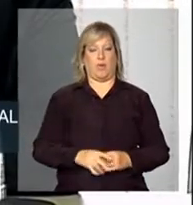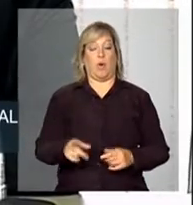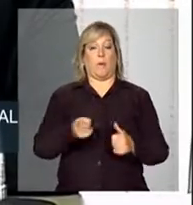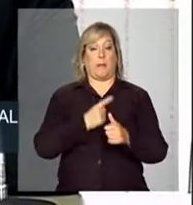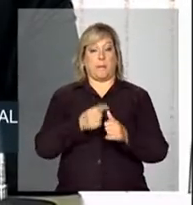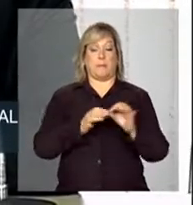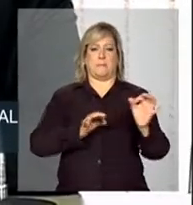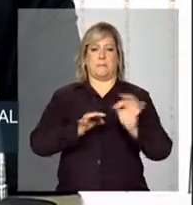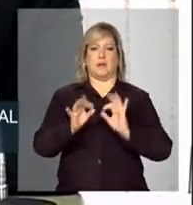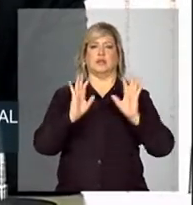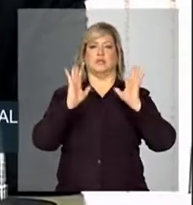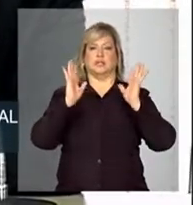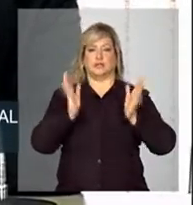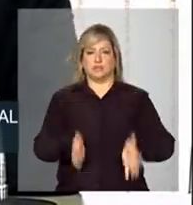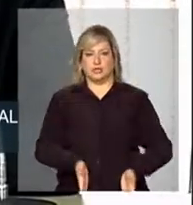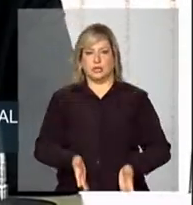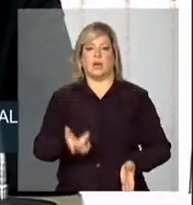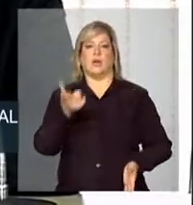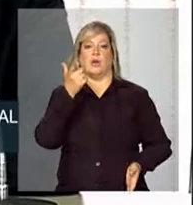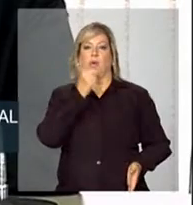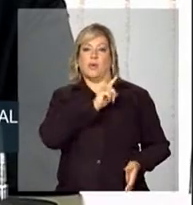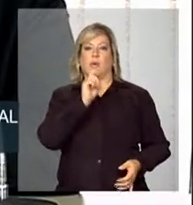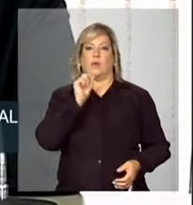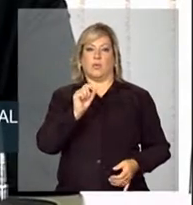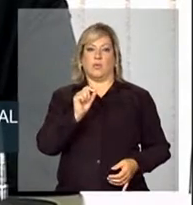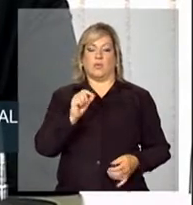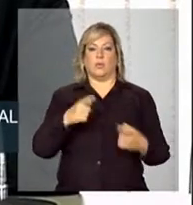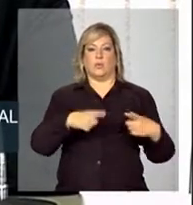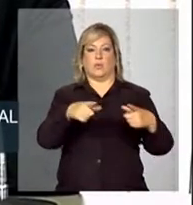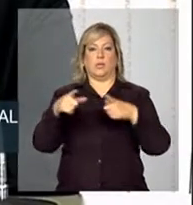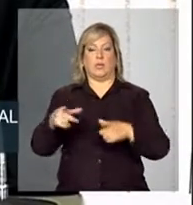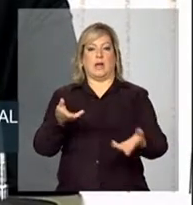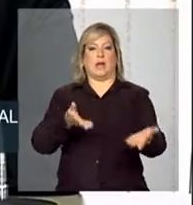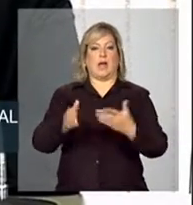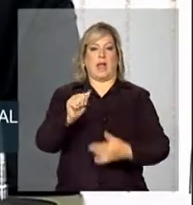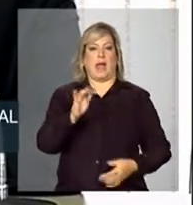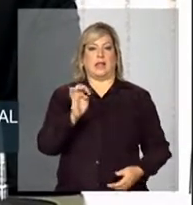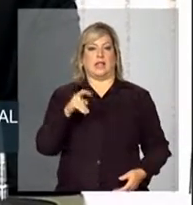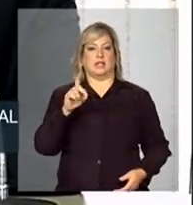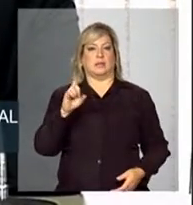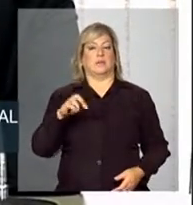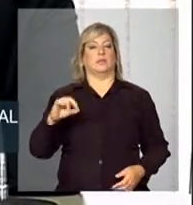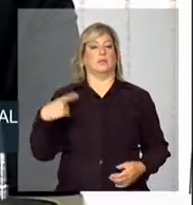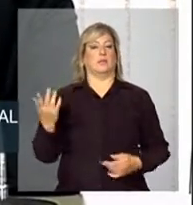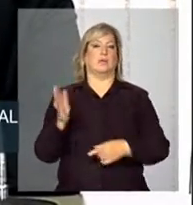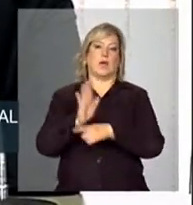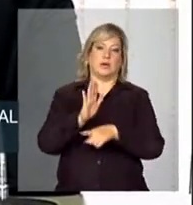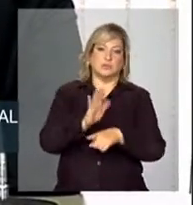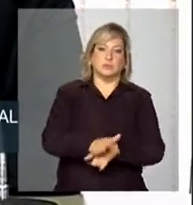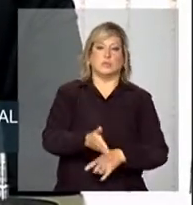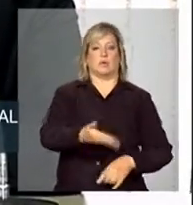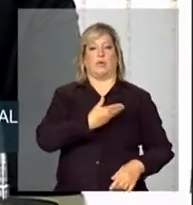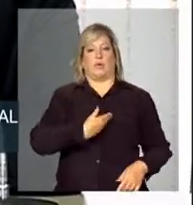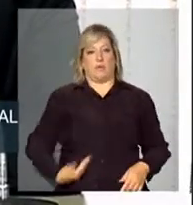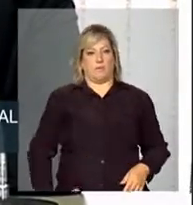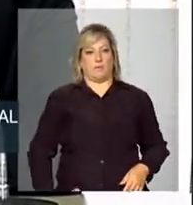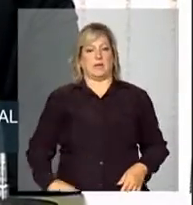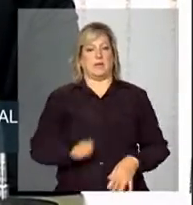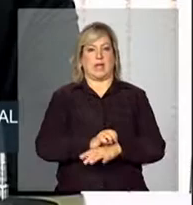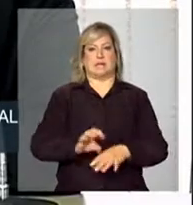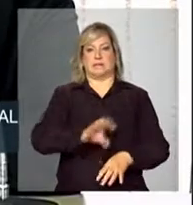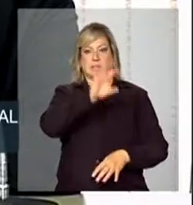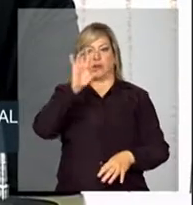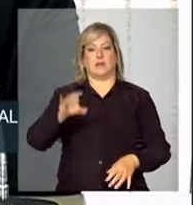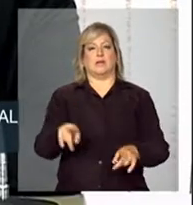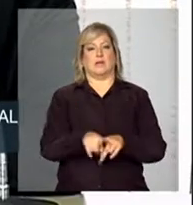ensejo a unidades Integradas de atendimento a uma situação de colaboração entre o governo federal e o governo